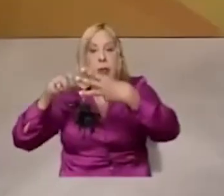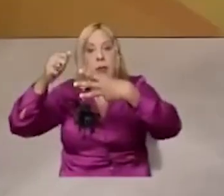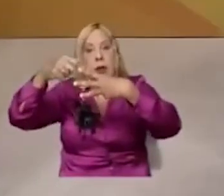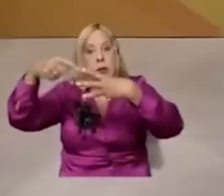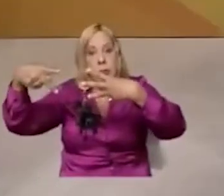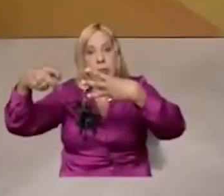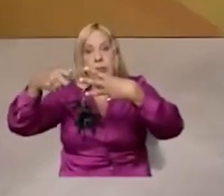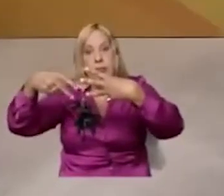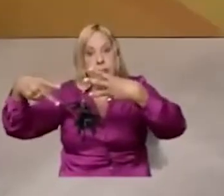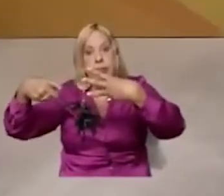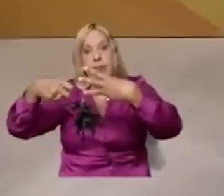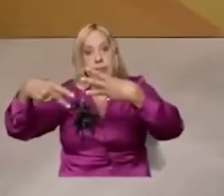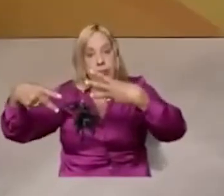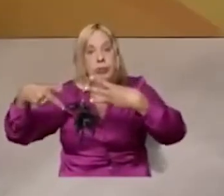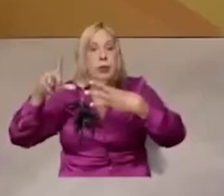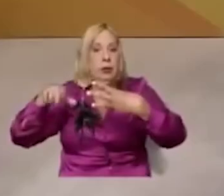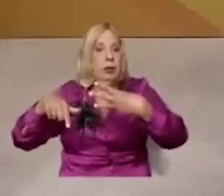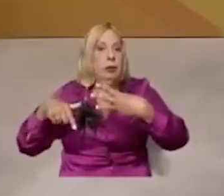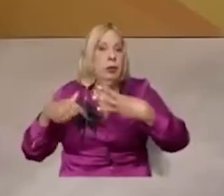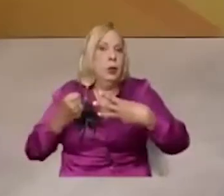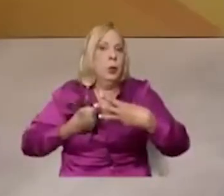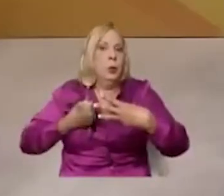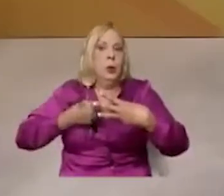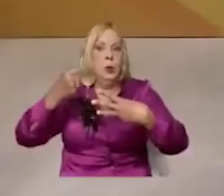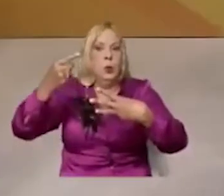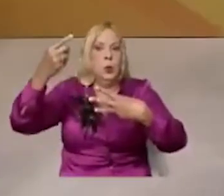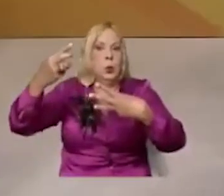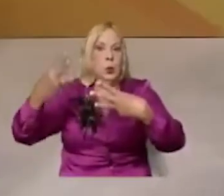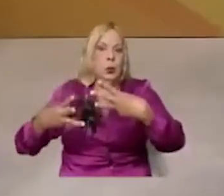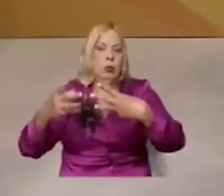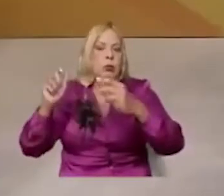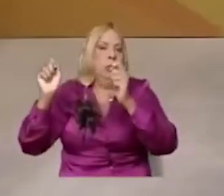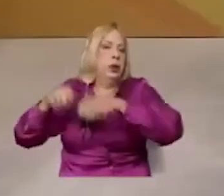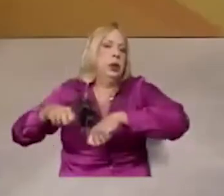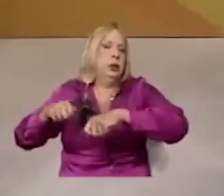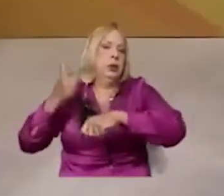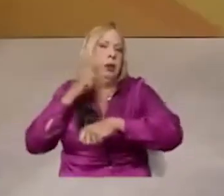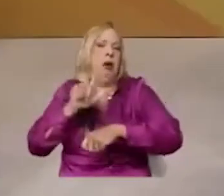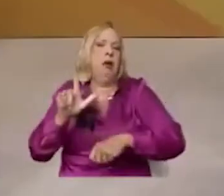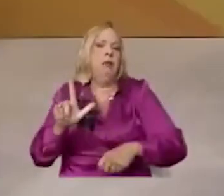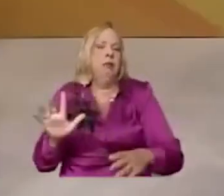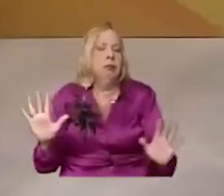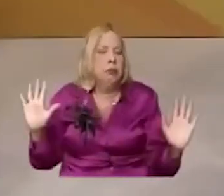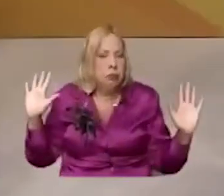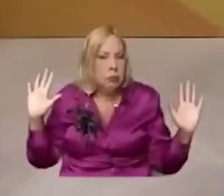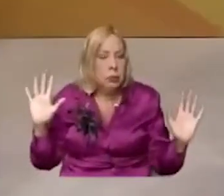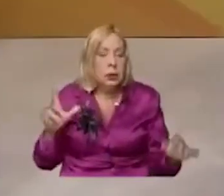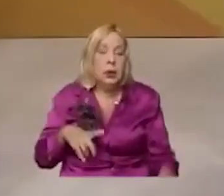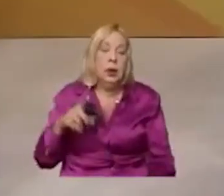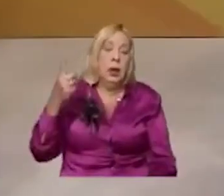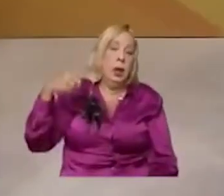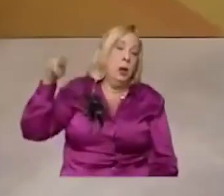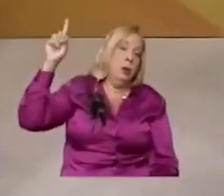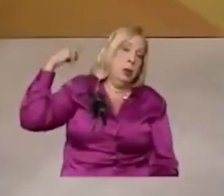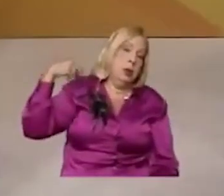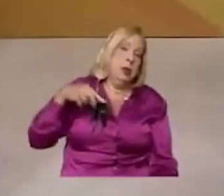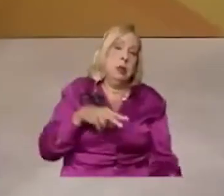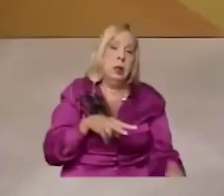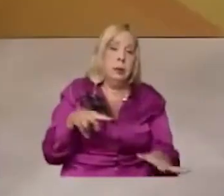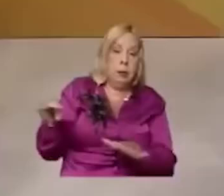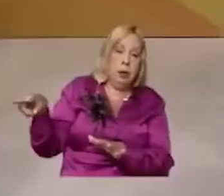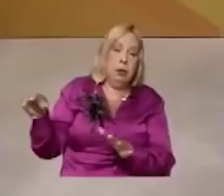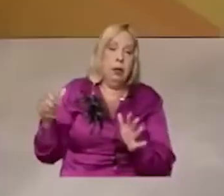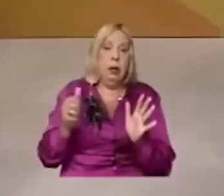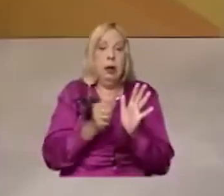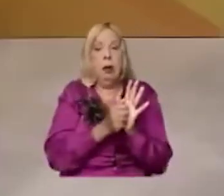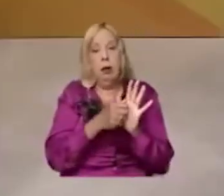isso, Caju Cap, no último domingo a gente anunciou o super comprador, né? Quem comprasse mais não era o sorteio. Quem comprasse